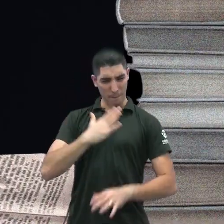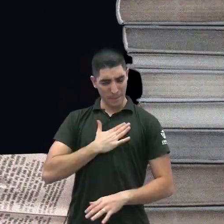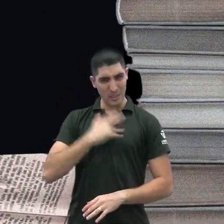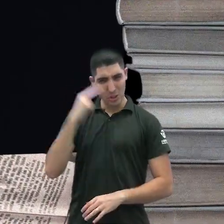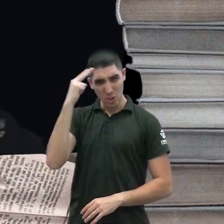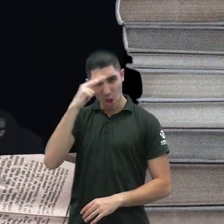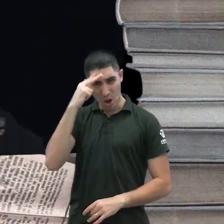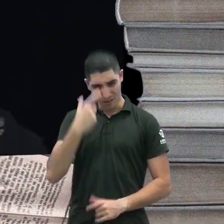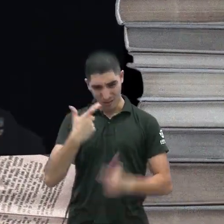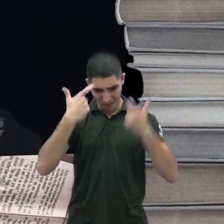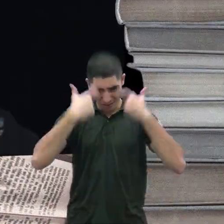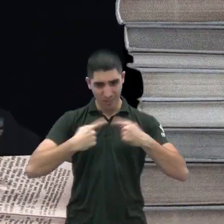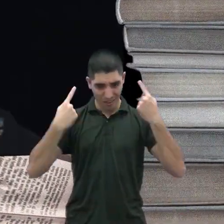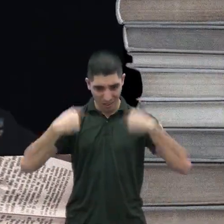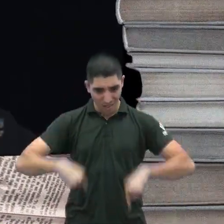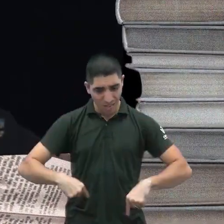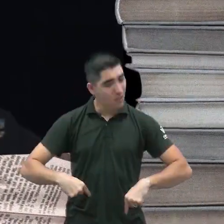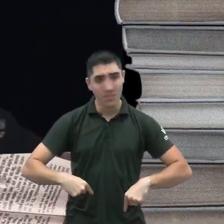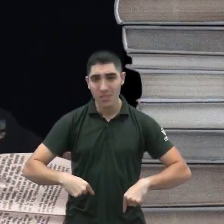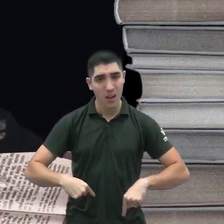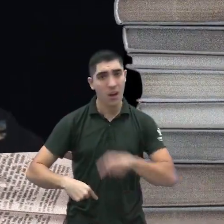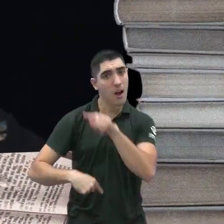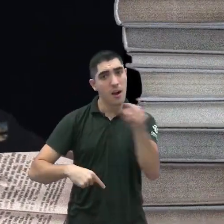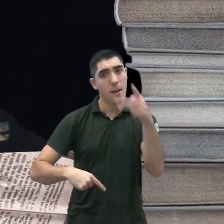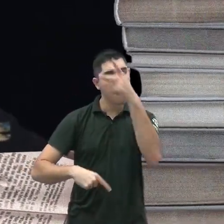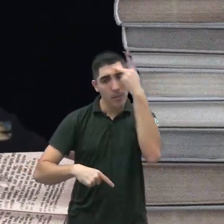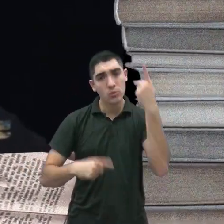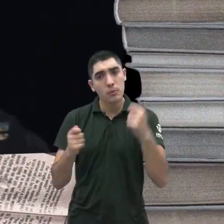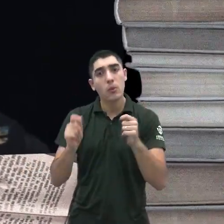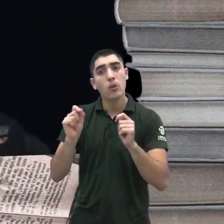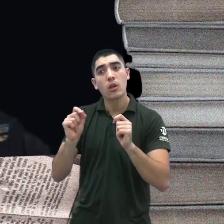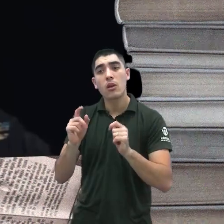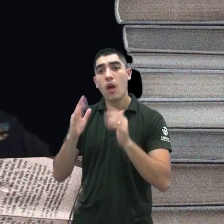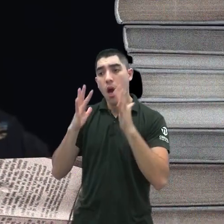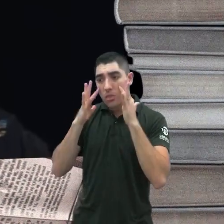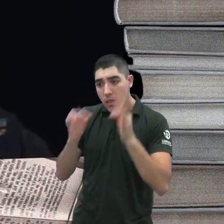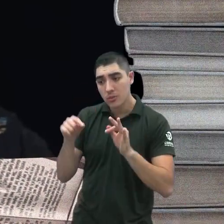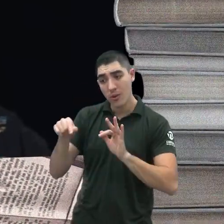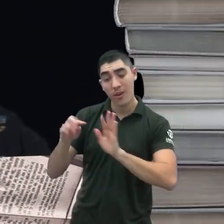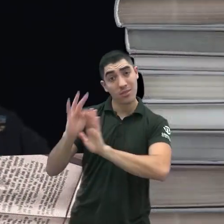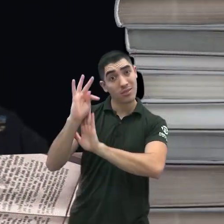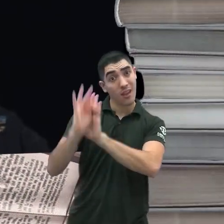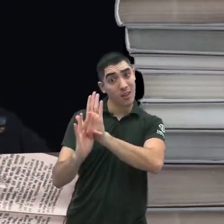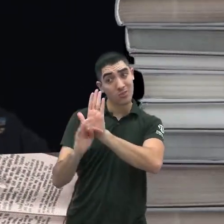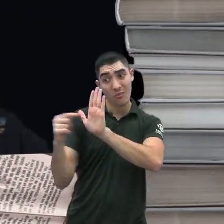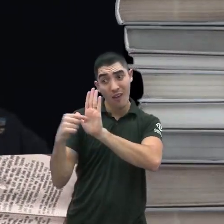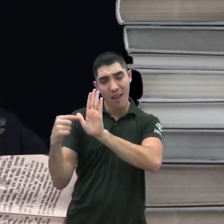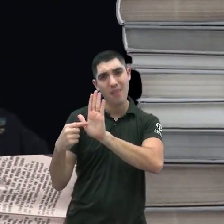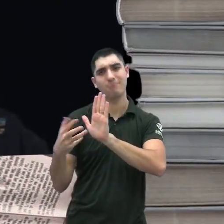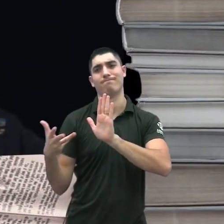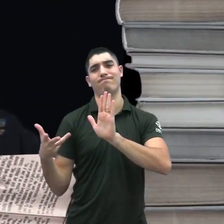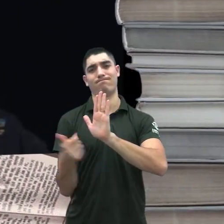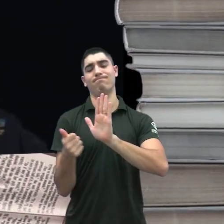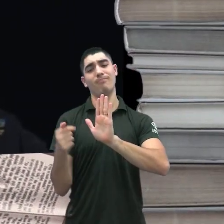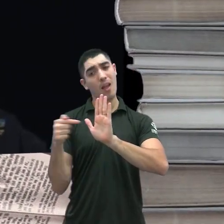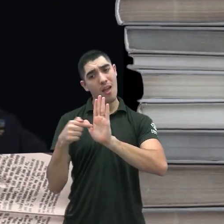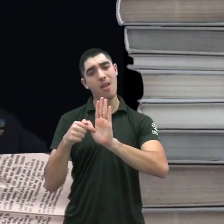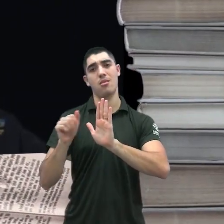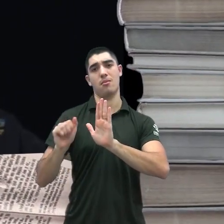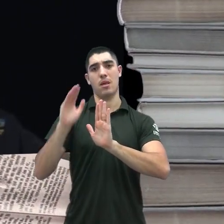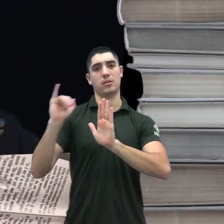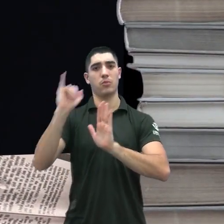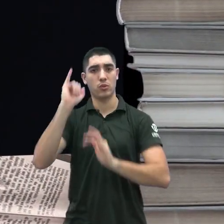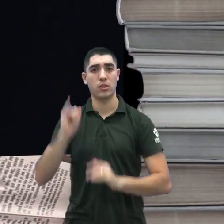biografia e se ligassem mais ao texto. Isso, para mim, tem